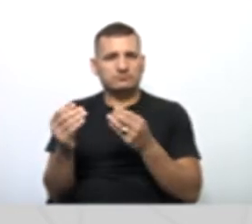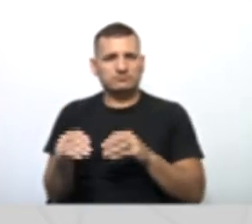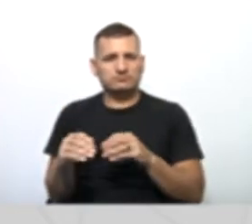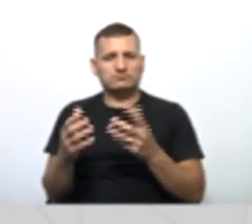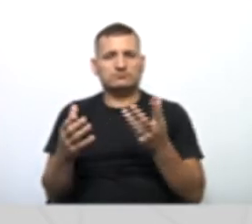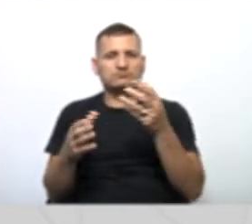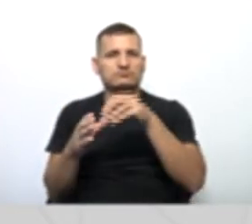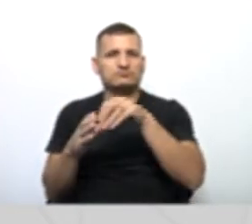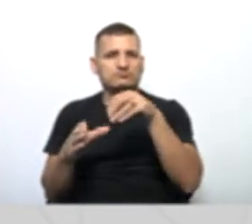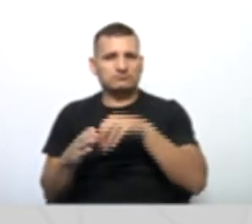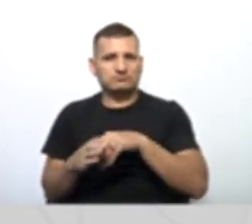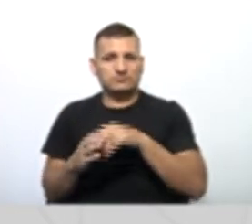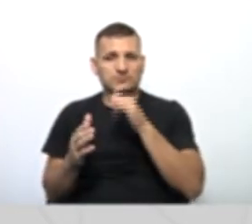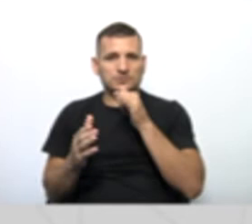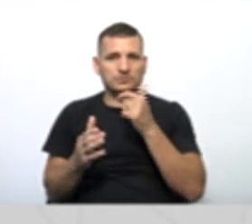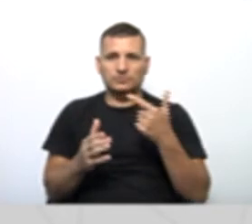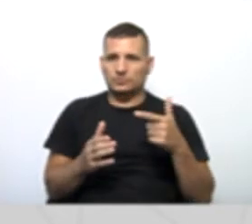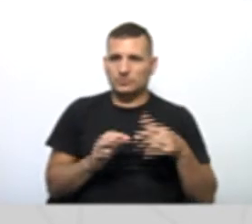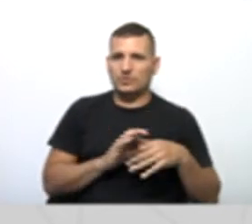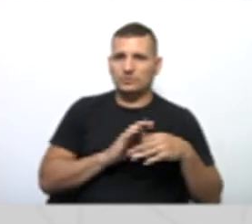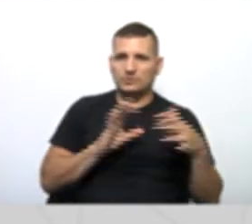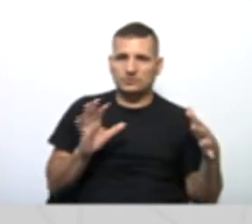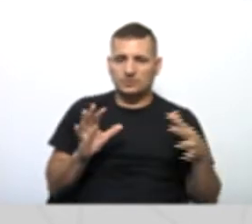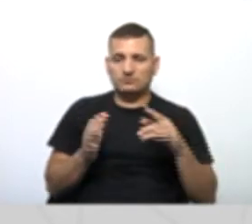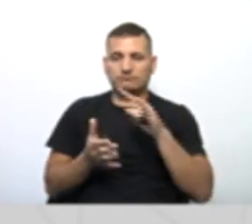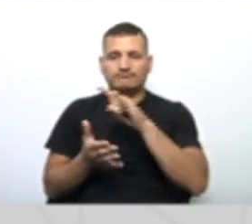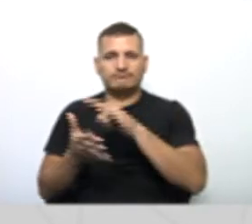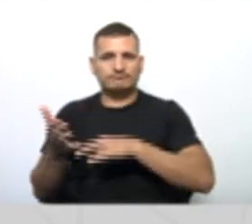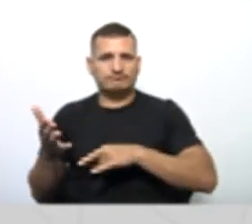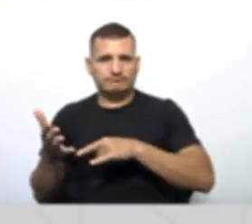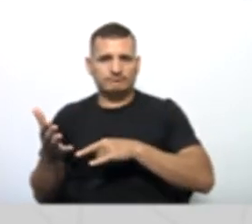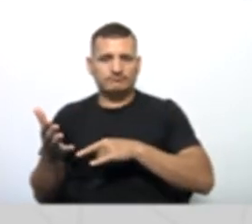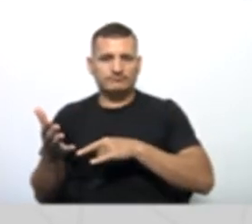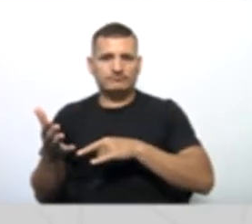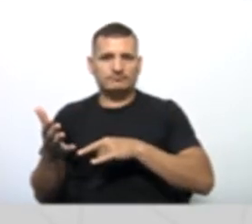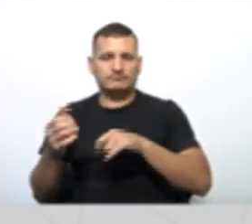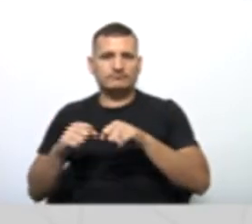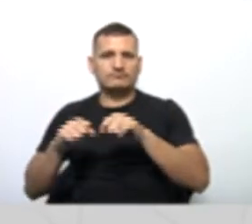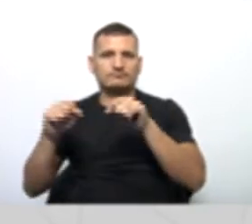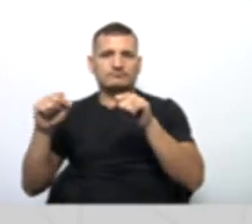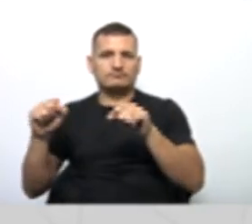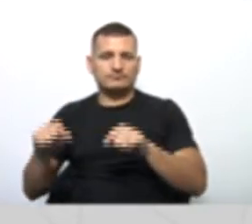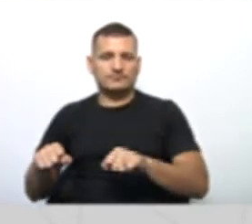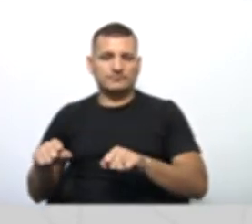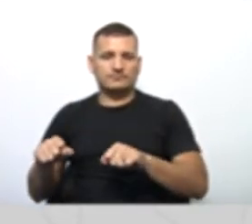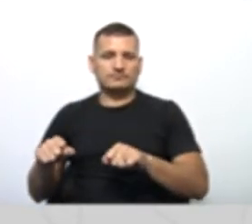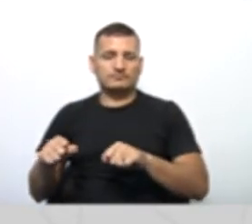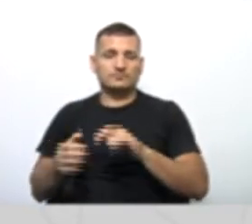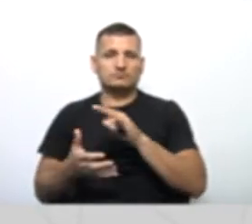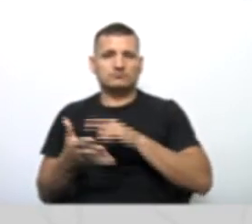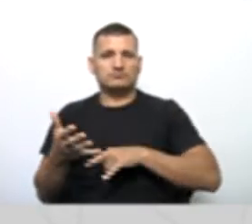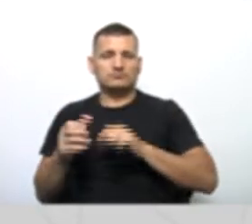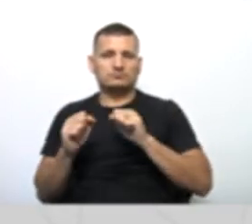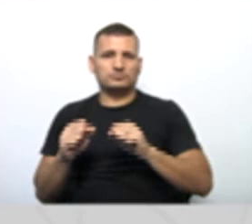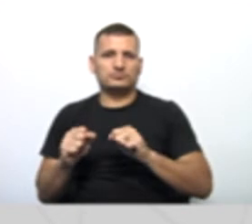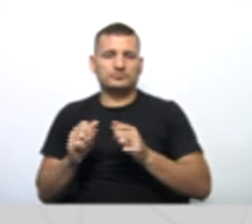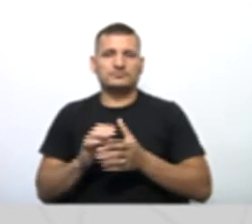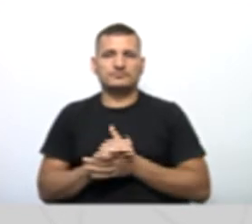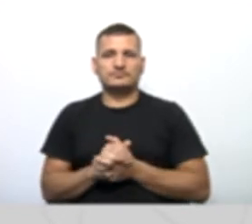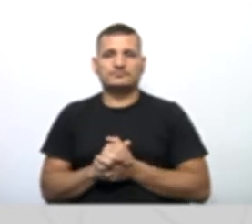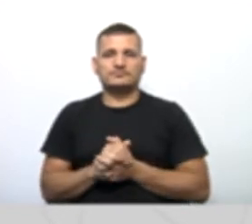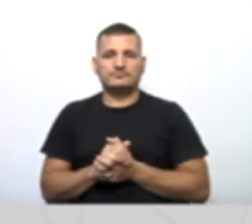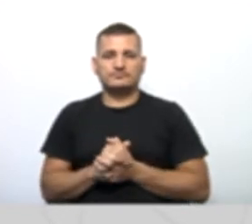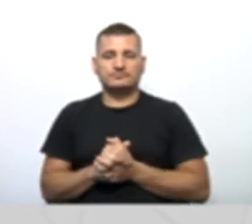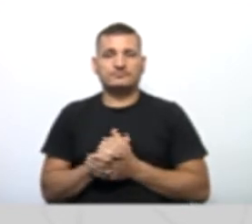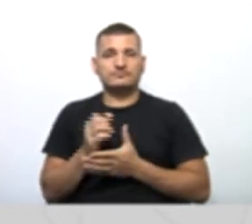inclusões, sem autorização na documentação do sistema. Na documentação essa que pode ser a documentação